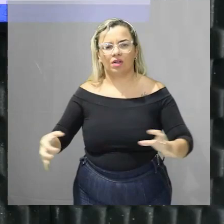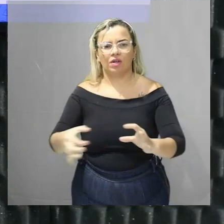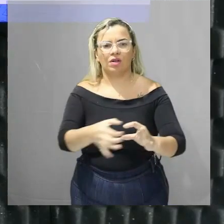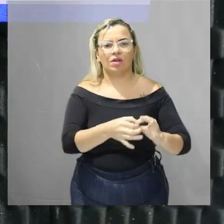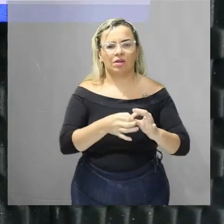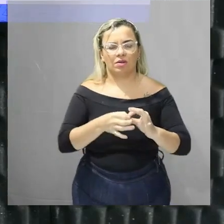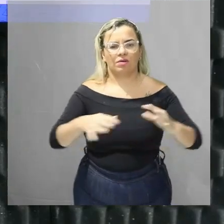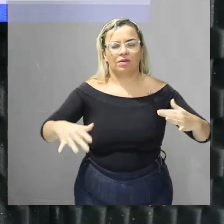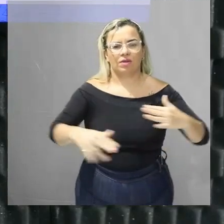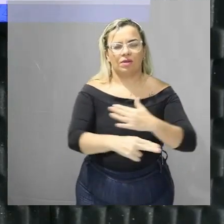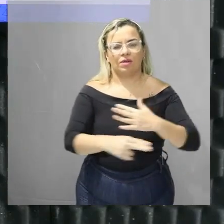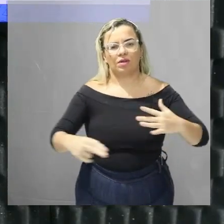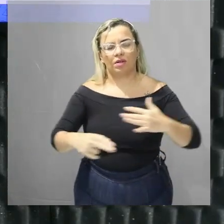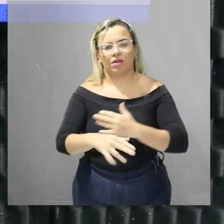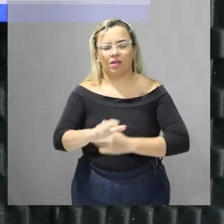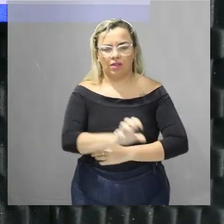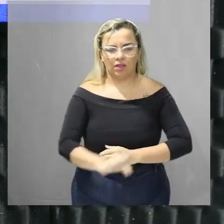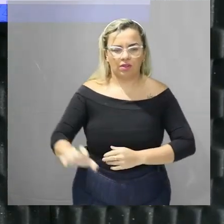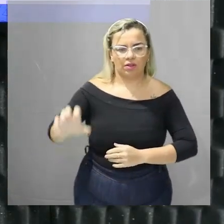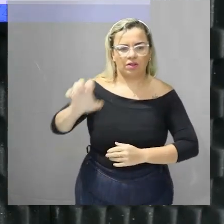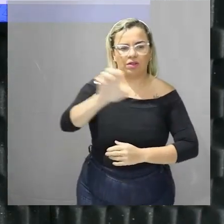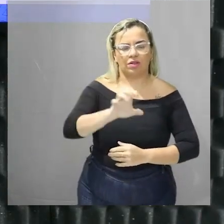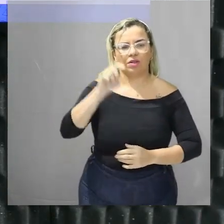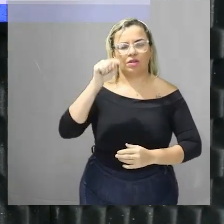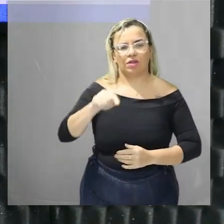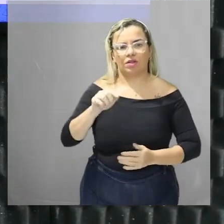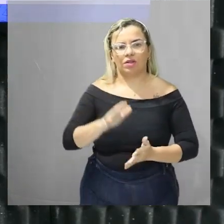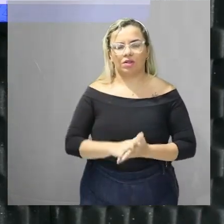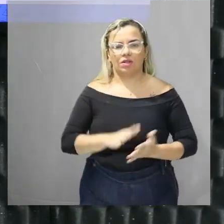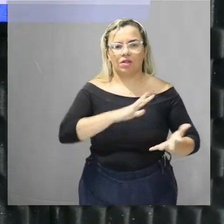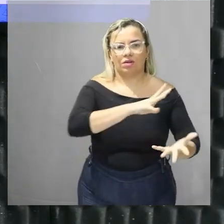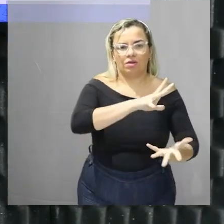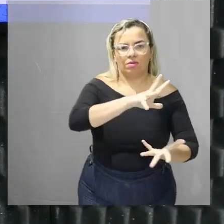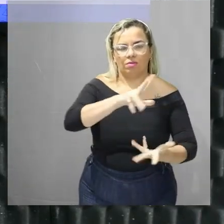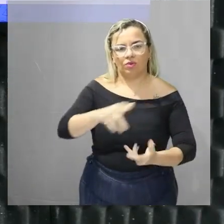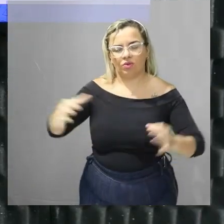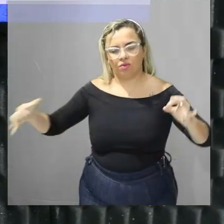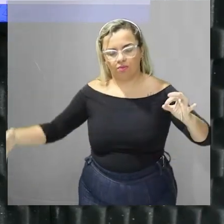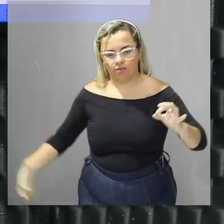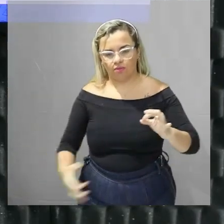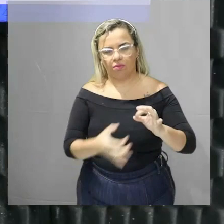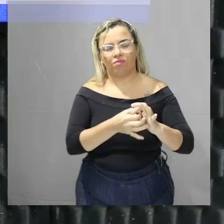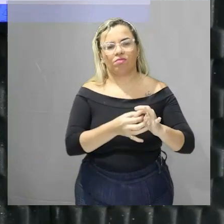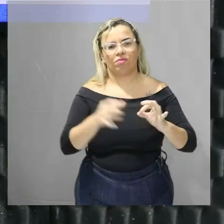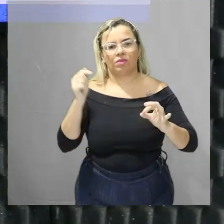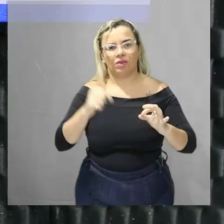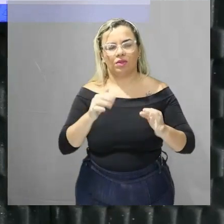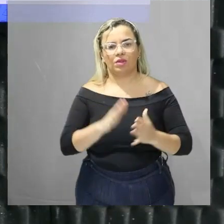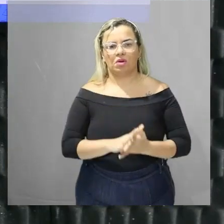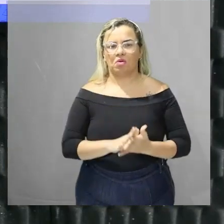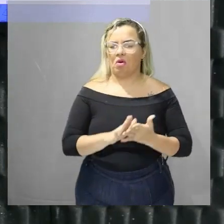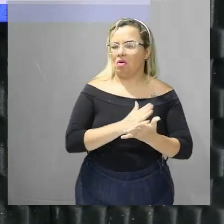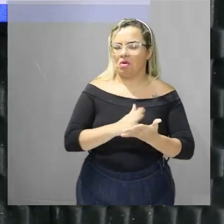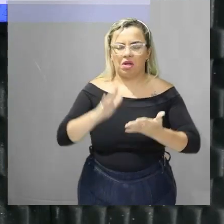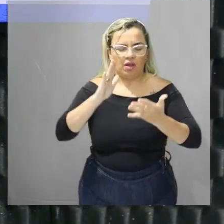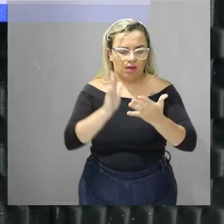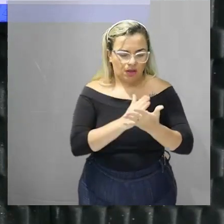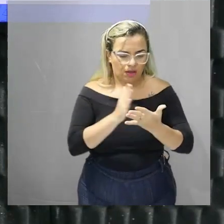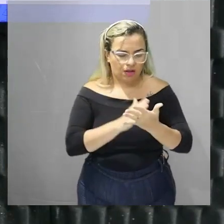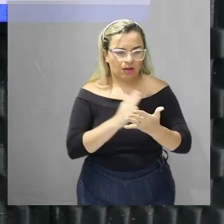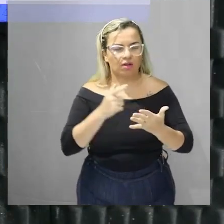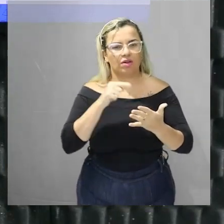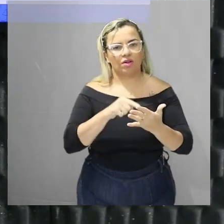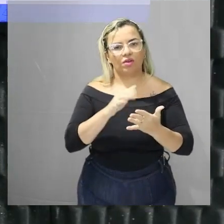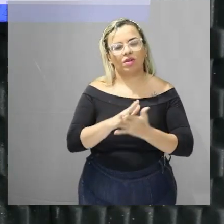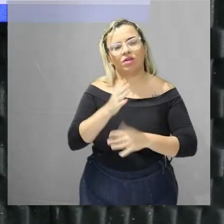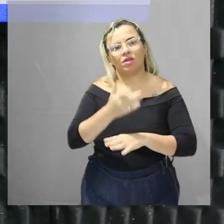os espaços urbanos e as outras áreas, né? Nós chamamos isso de mundo em redes. Tu pode pegar aí qualquer livro de geografia, quando tu